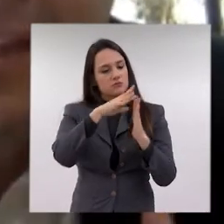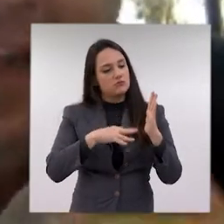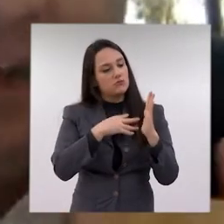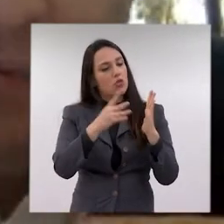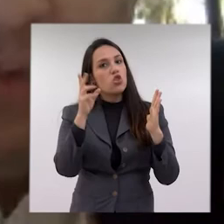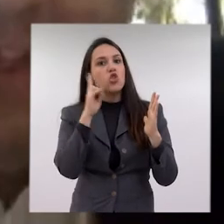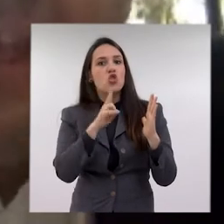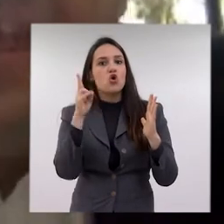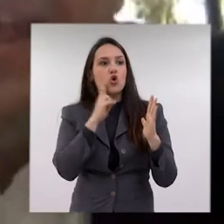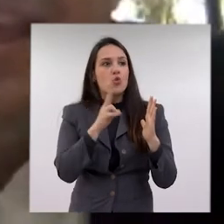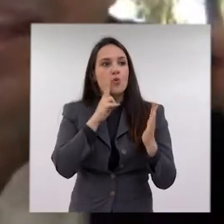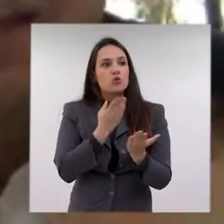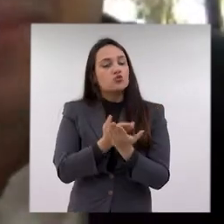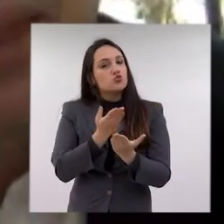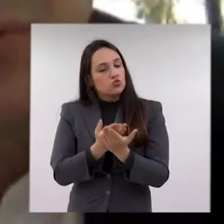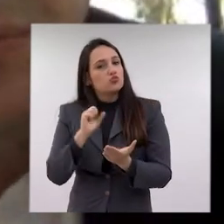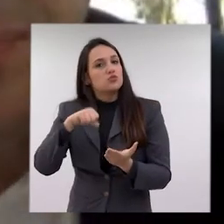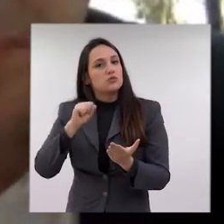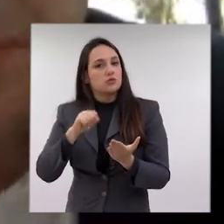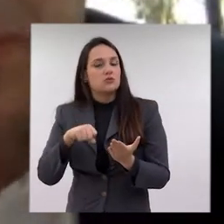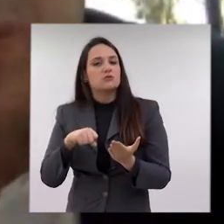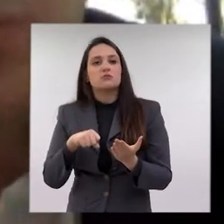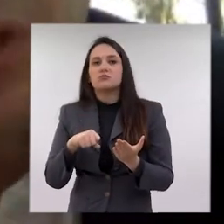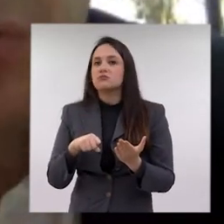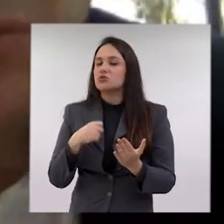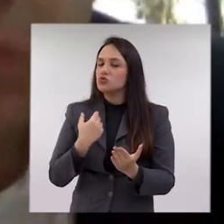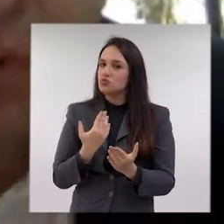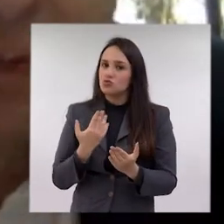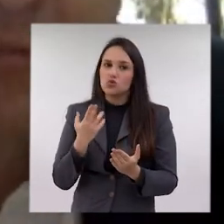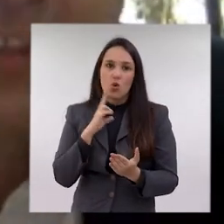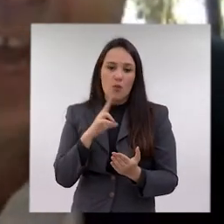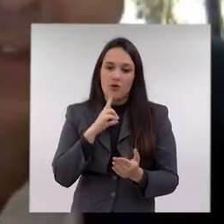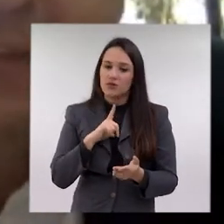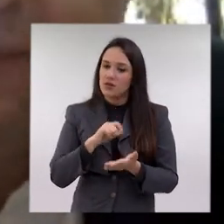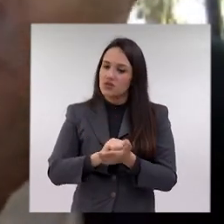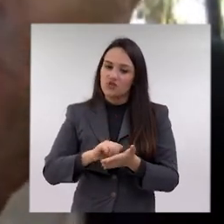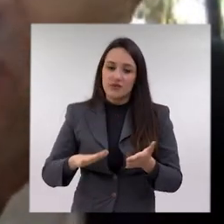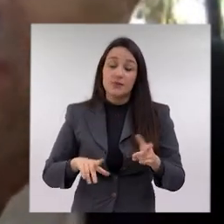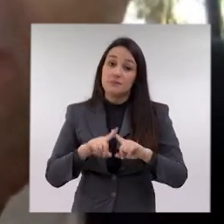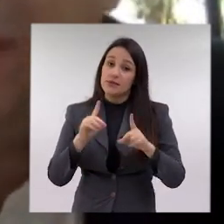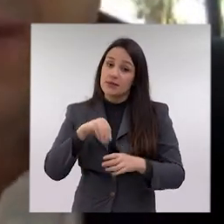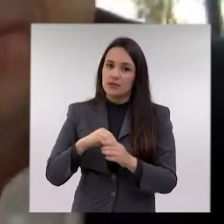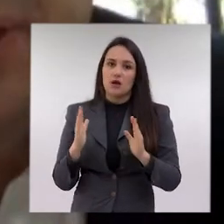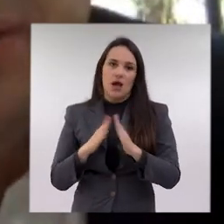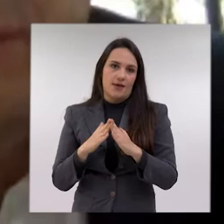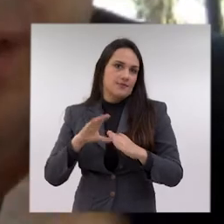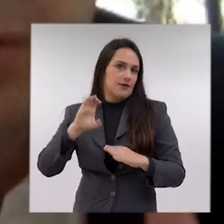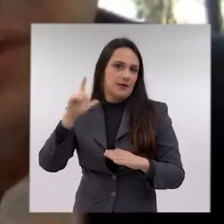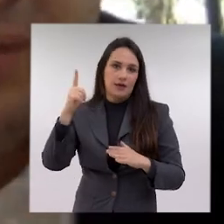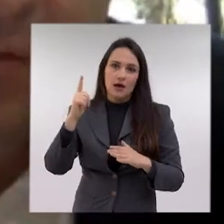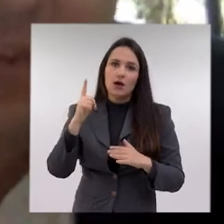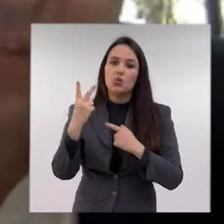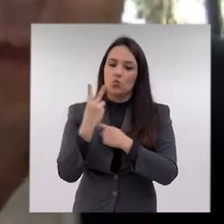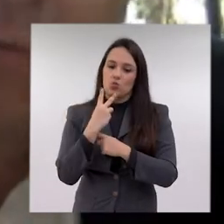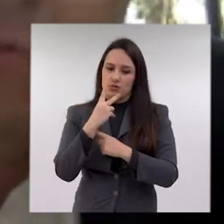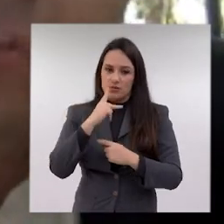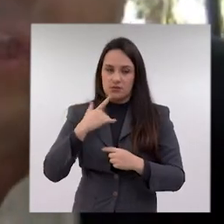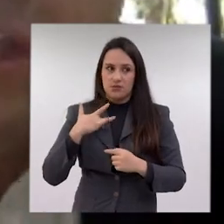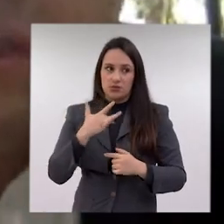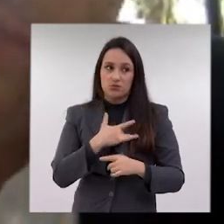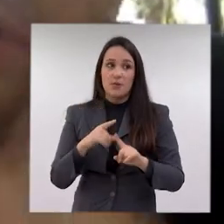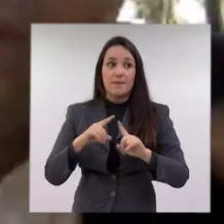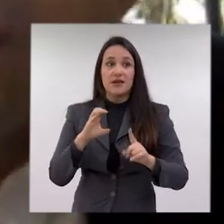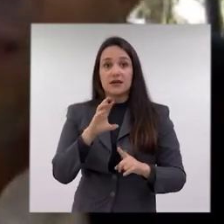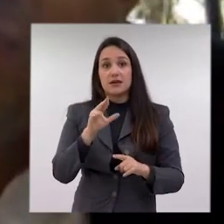estão com um calendário em andamento, os alunos estão com atividades remotas, preservando a questão da